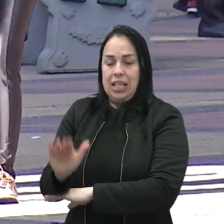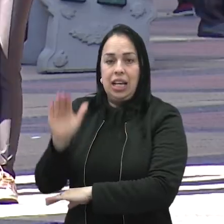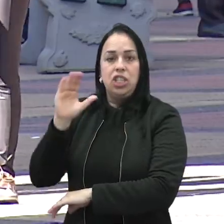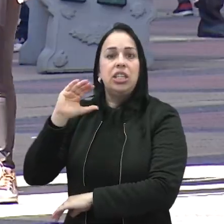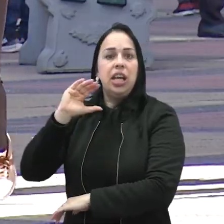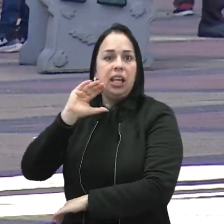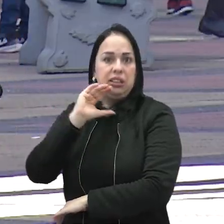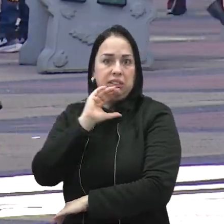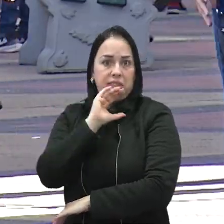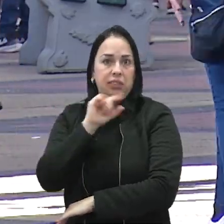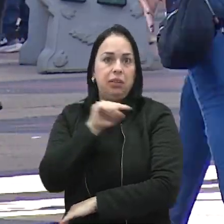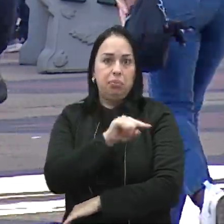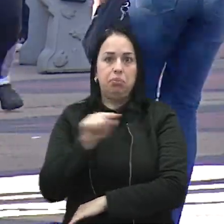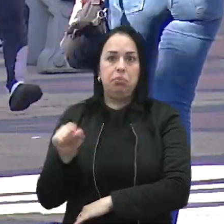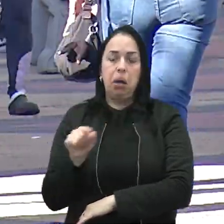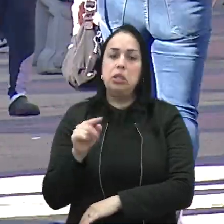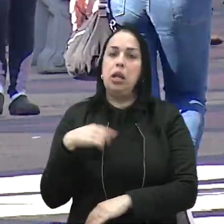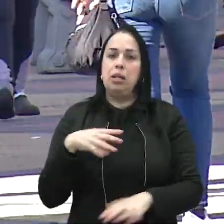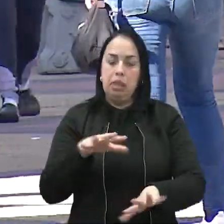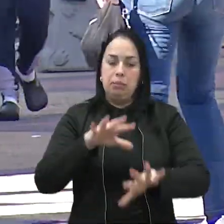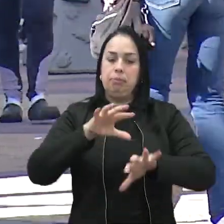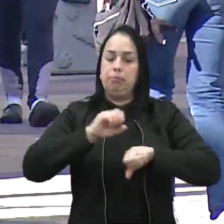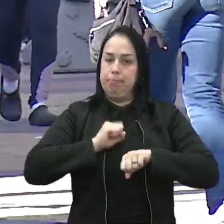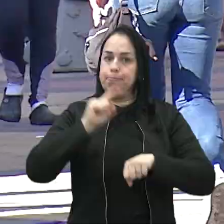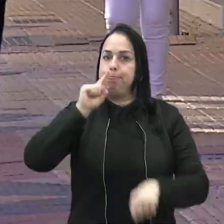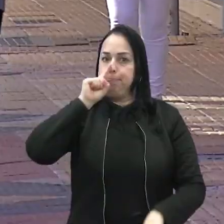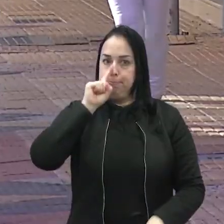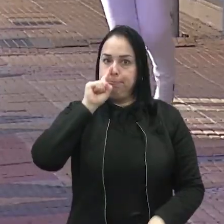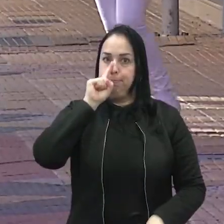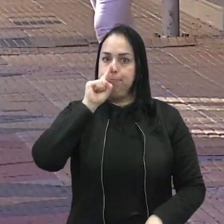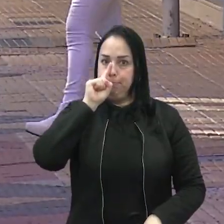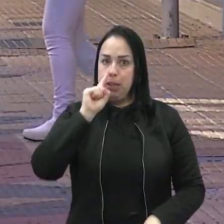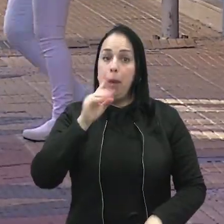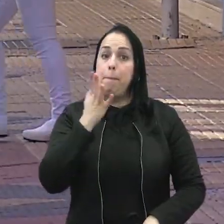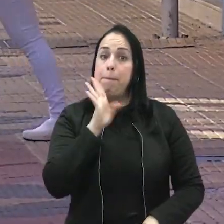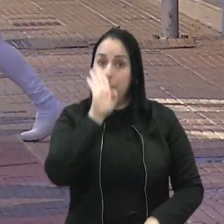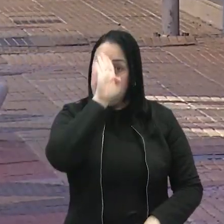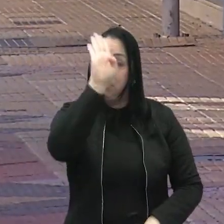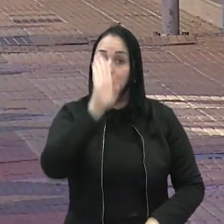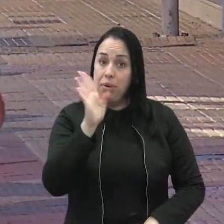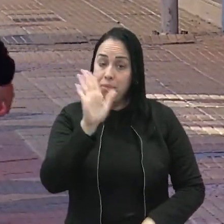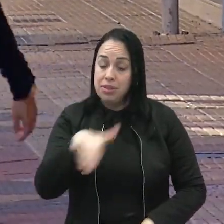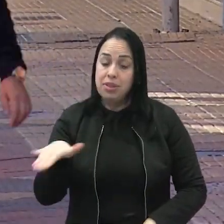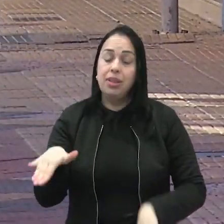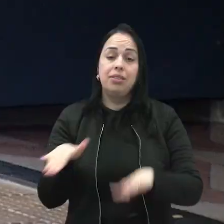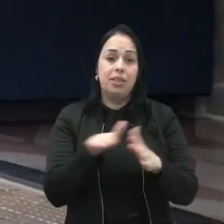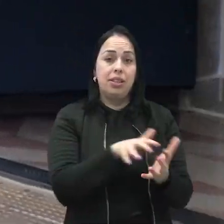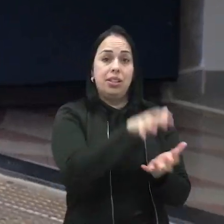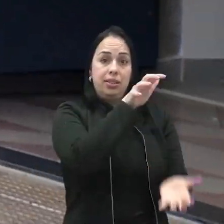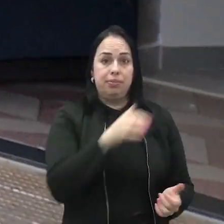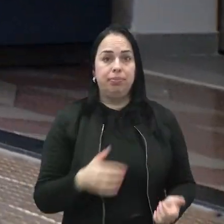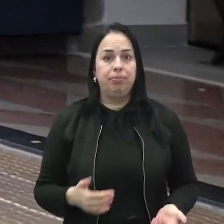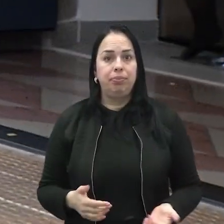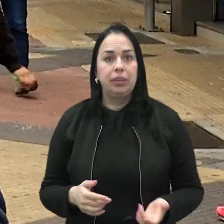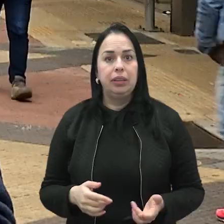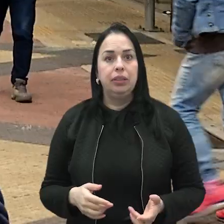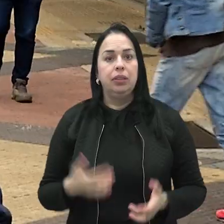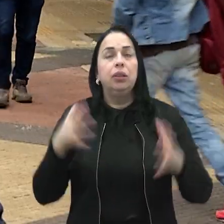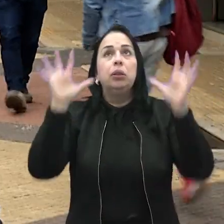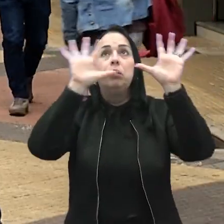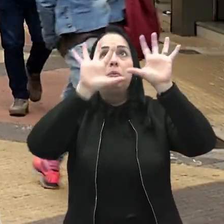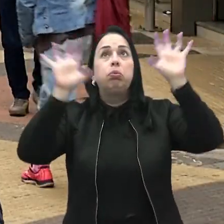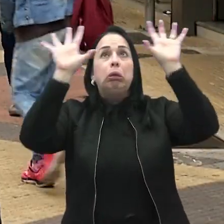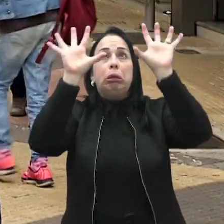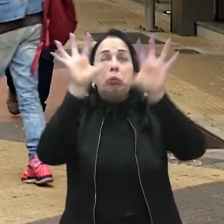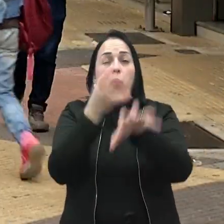as tardes mais quentes trazem mais riscos, principalmente para crianças e idosos. O